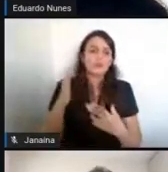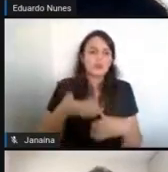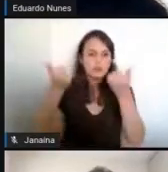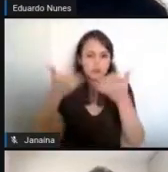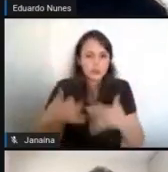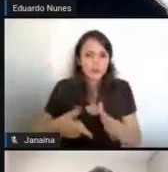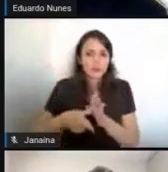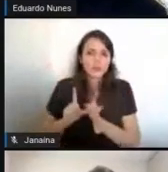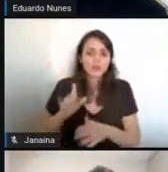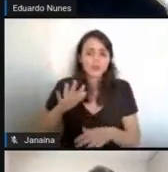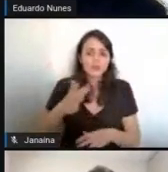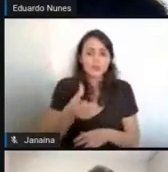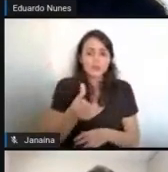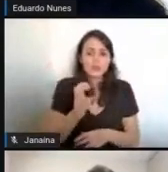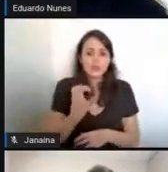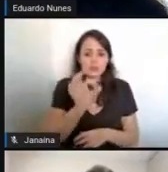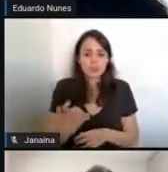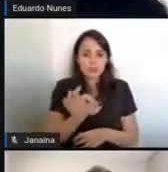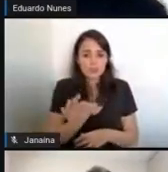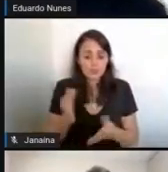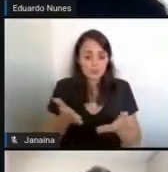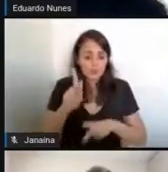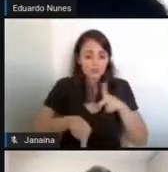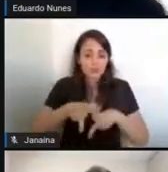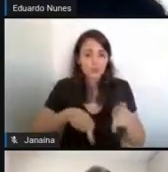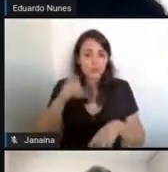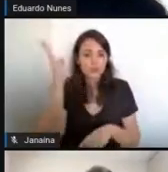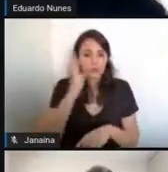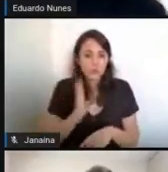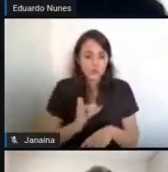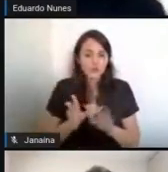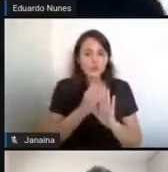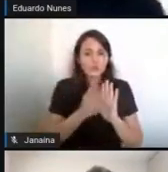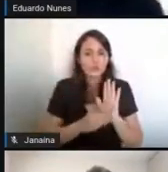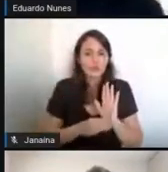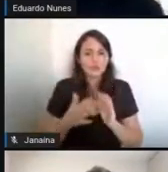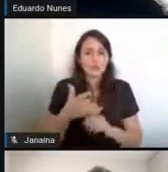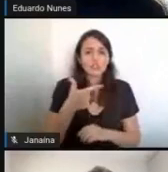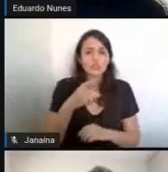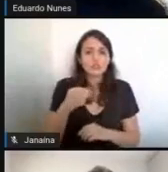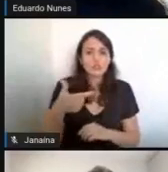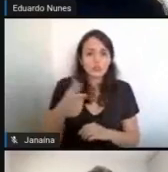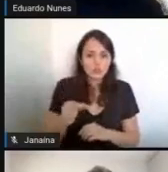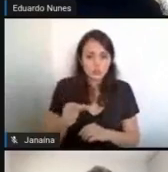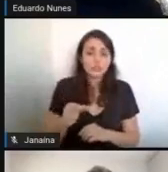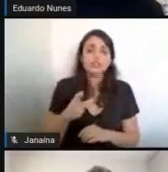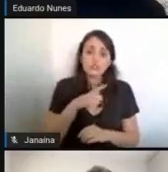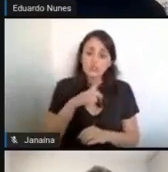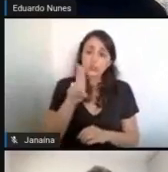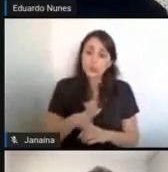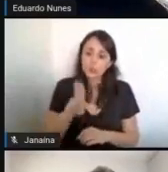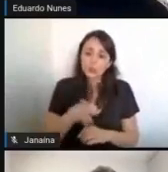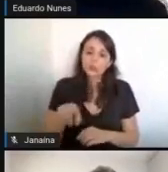né, 65% da população brasileira hoje, dados de 2020, são cobertas pela atenção primária à saúde, né,